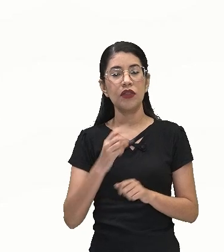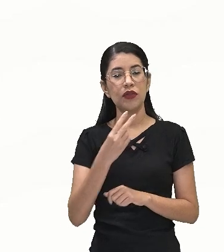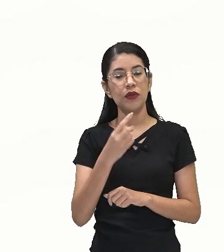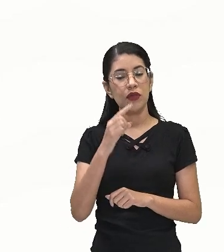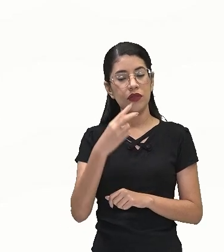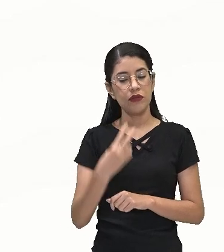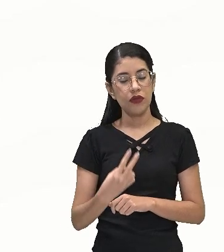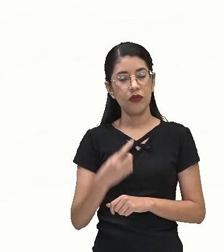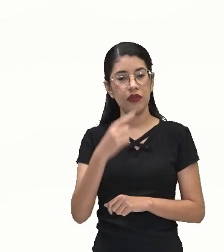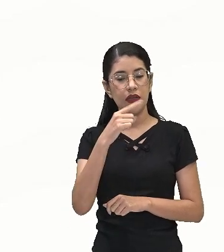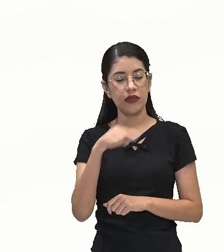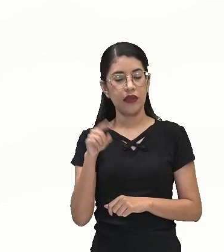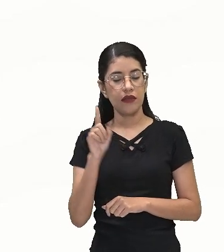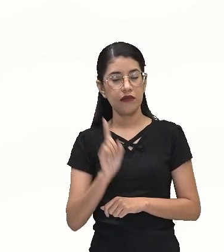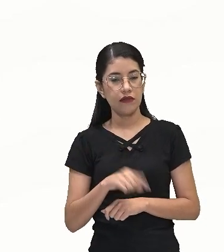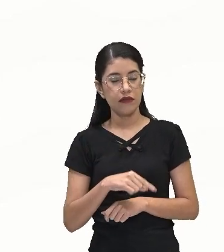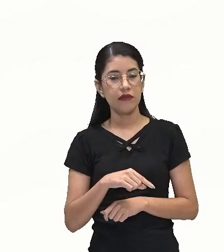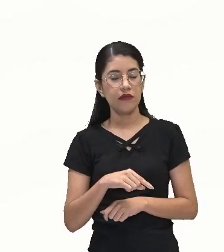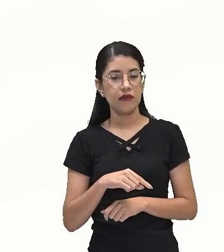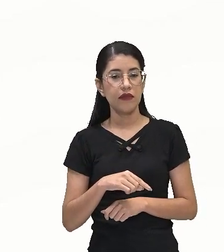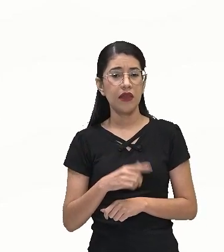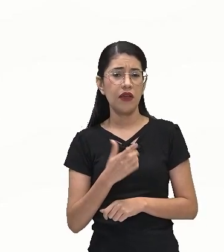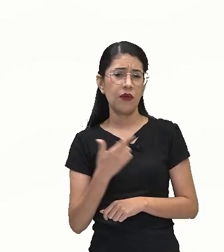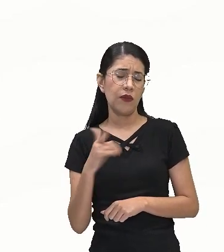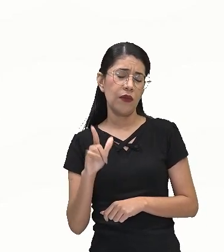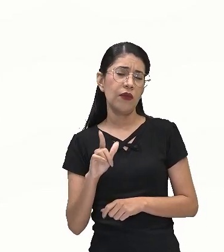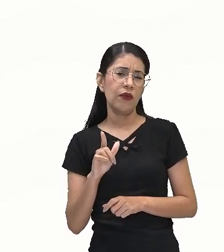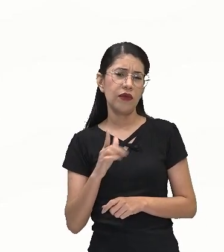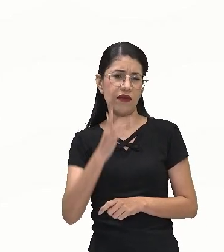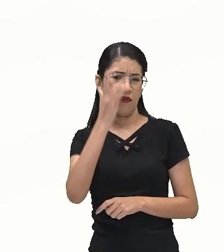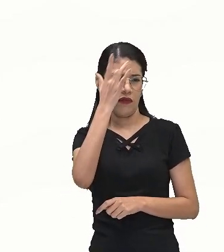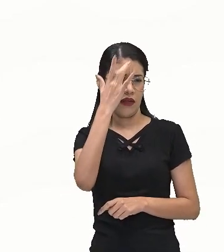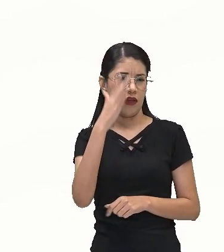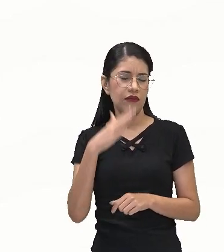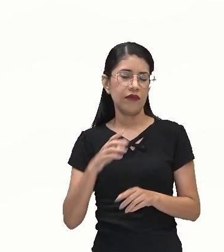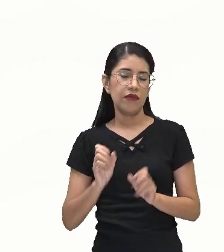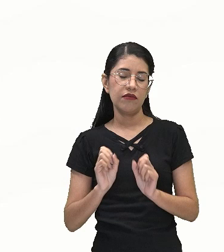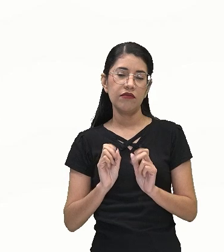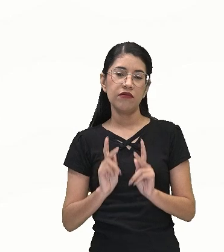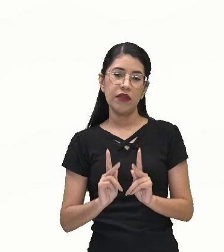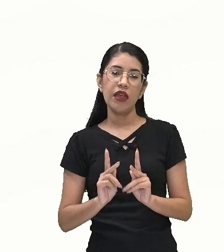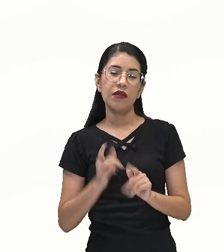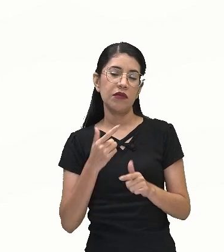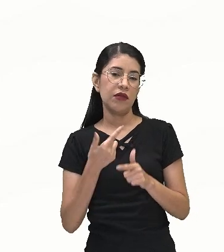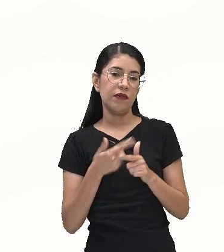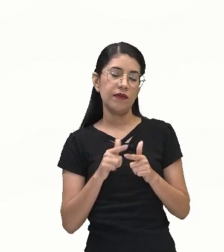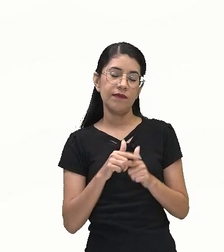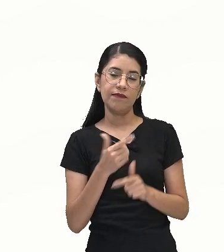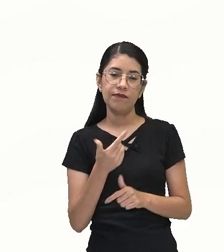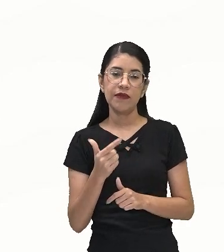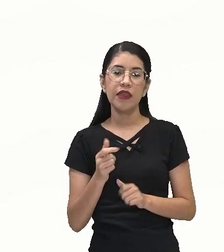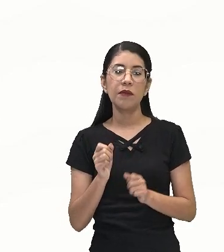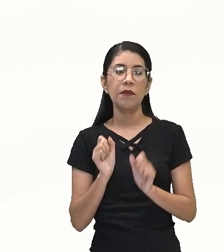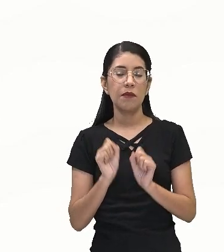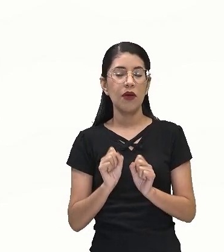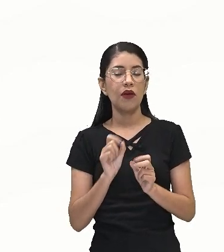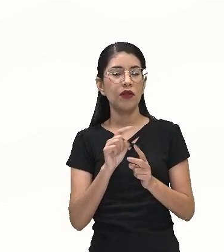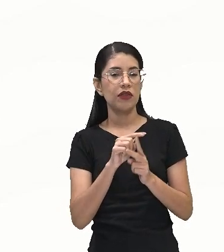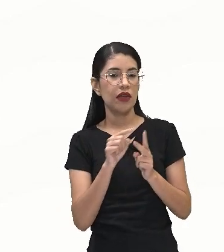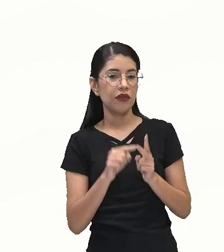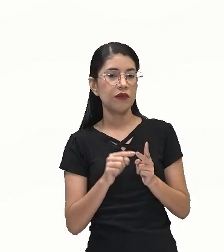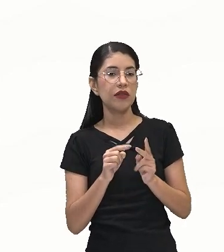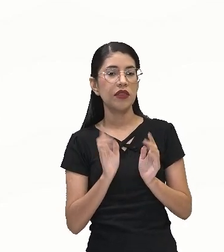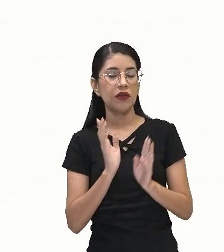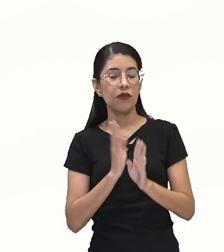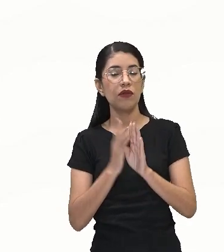Tá? Professor, eu acho que a outra forma é mais fácil. Não tem problema nenhum. As duas formas chegam no